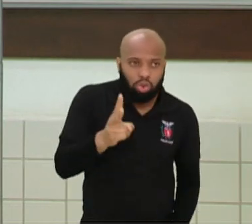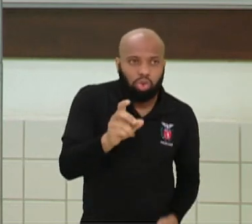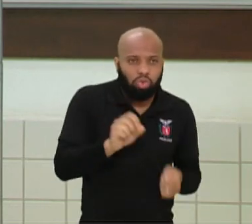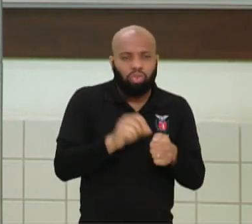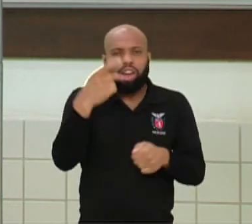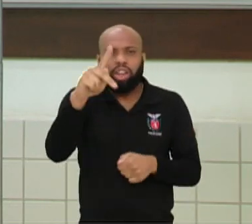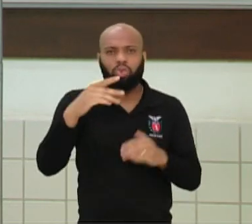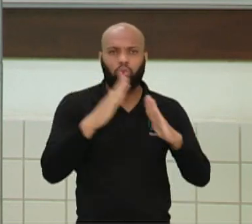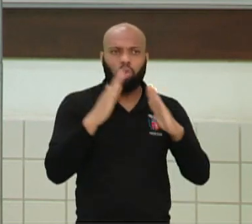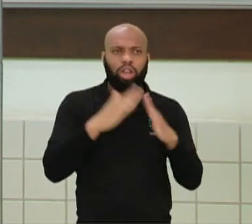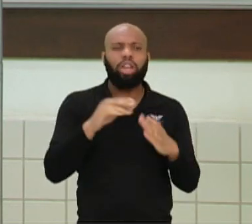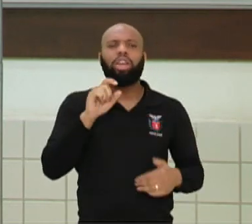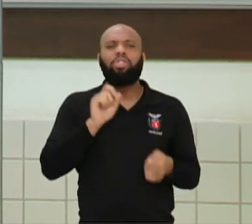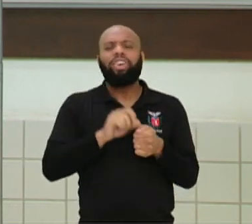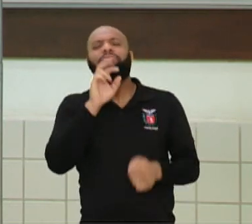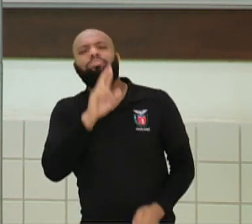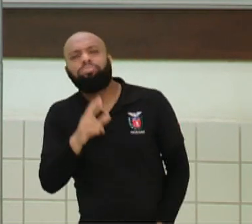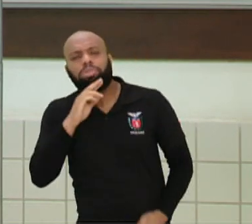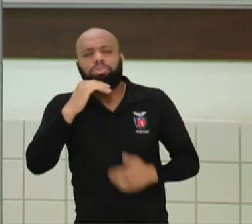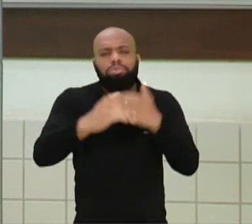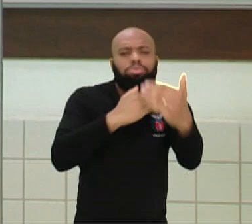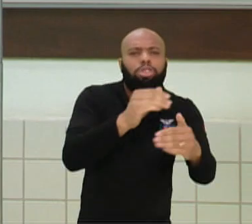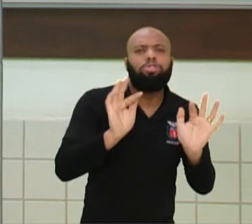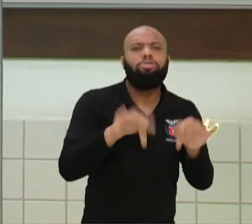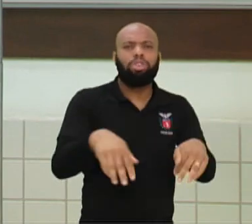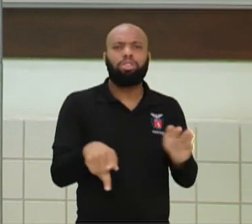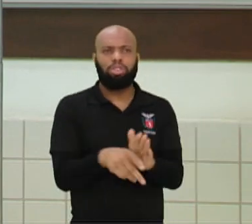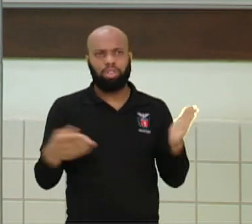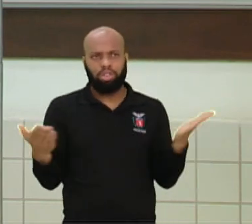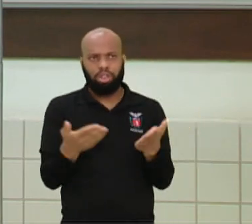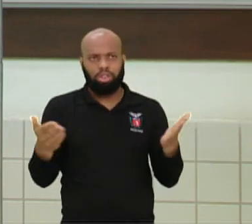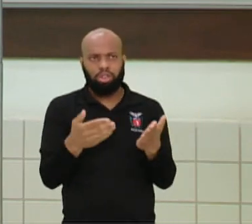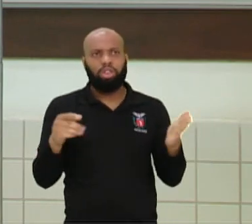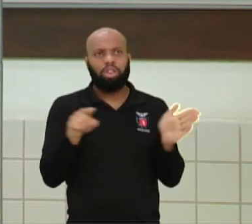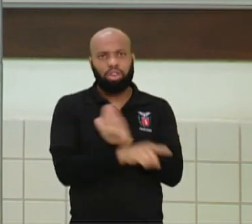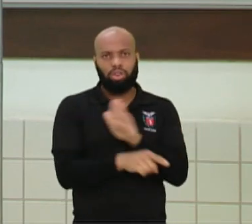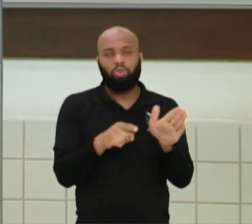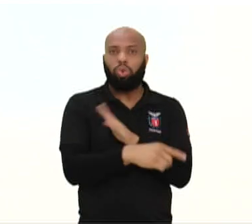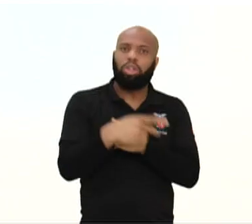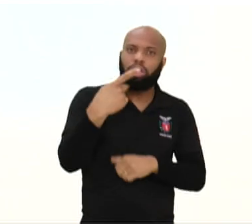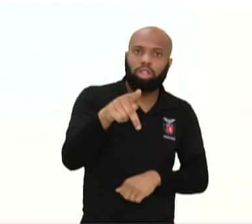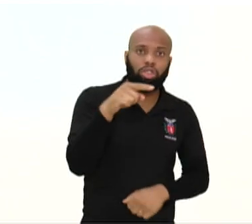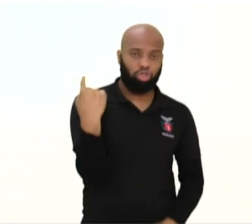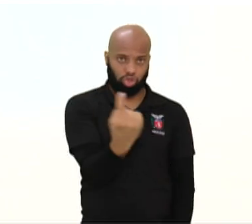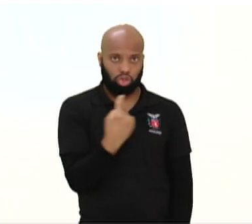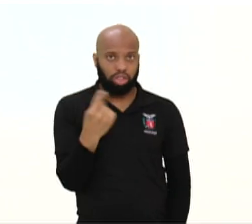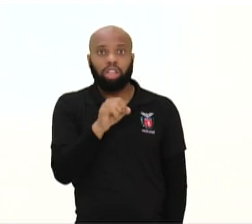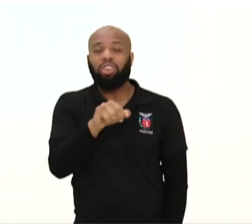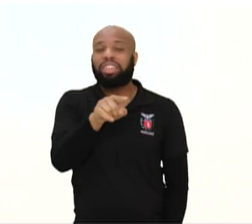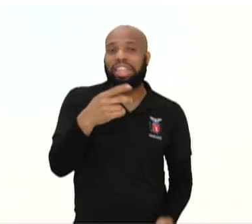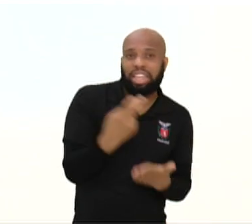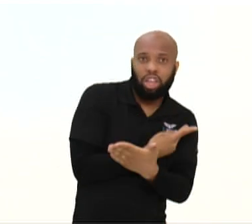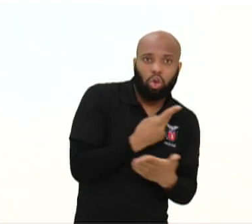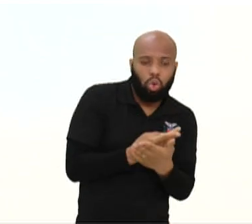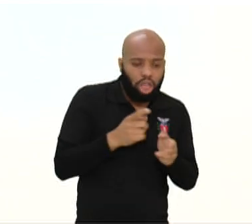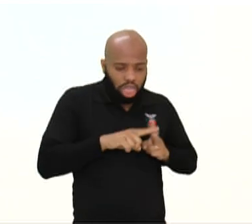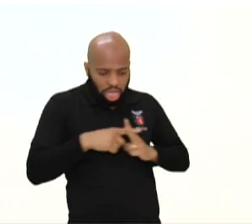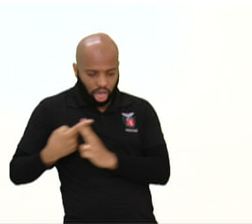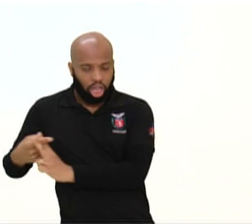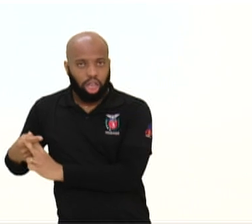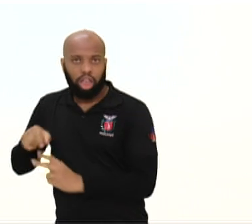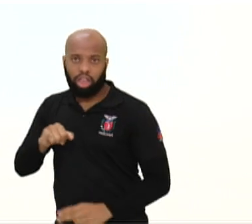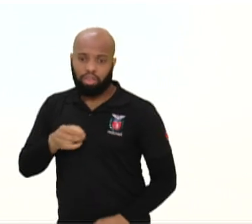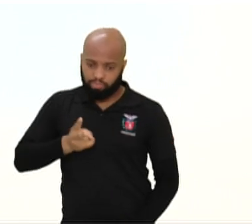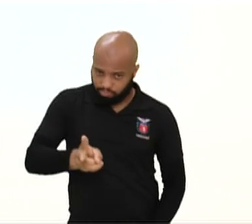Façam a resolução, o desenvolvimento final desse exercício aí sozinhos. Se você errou até aqui, você vai